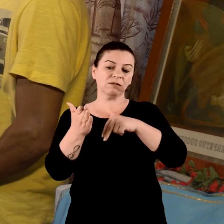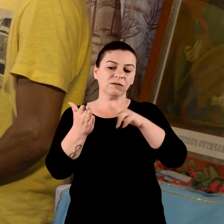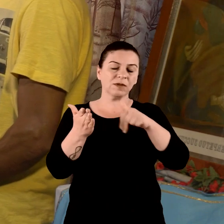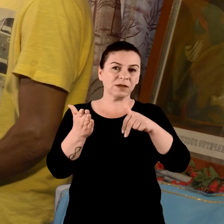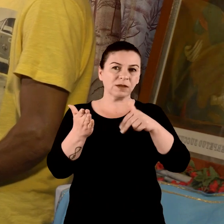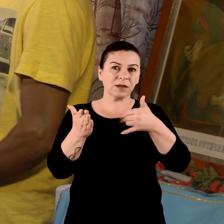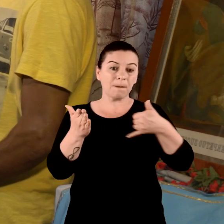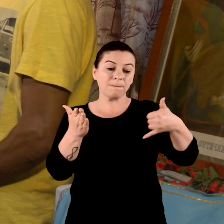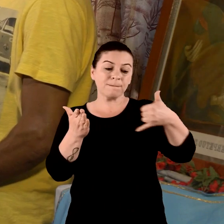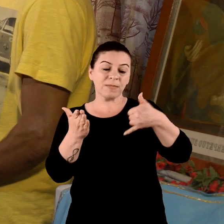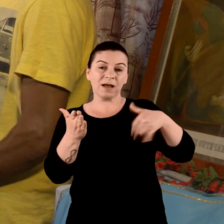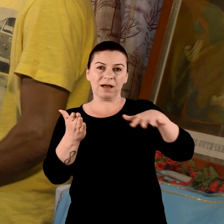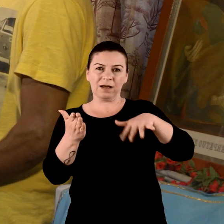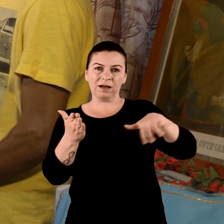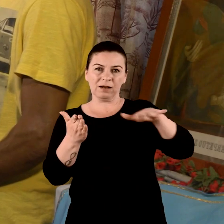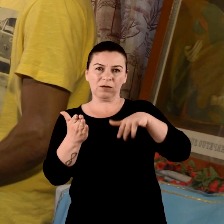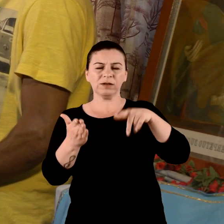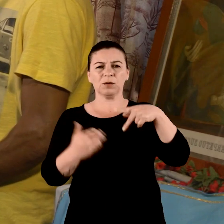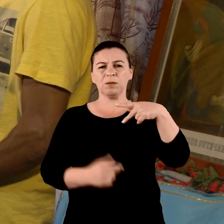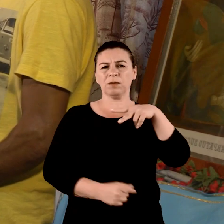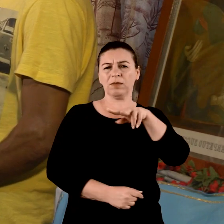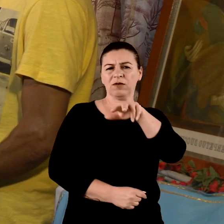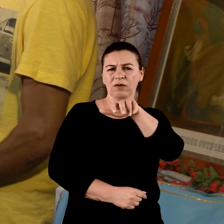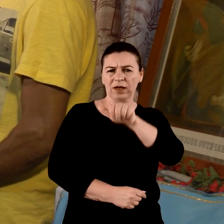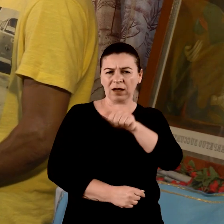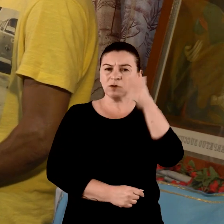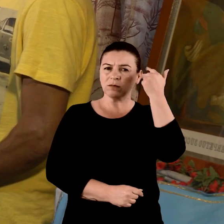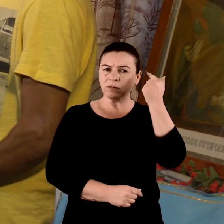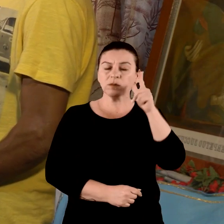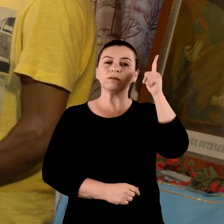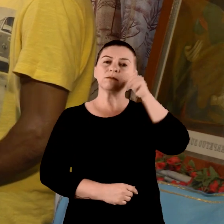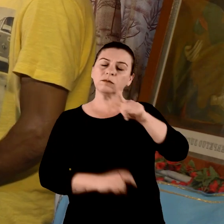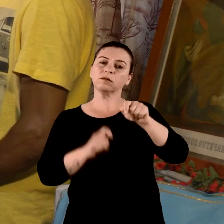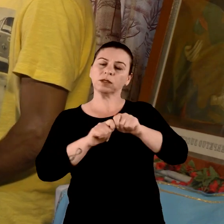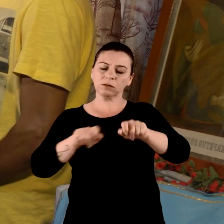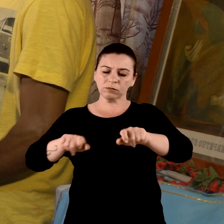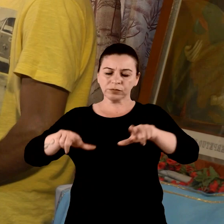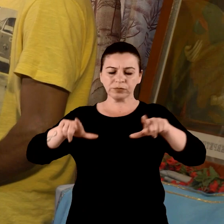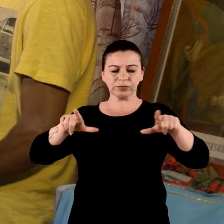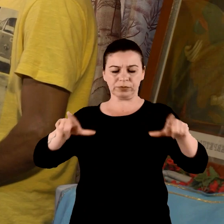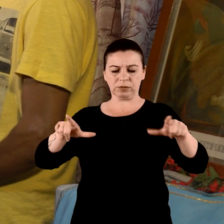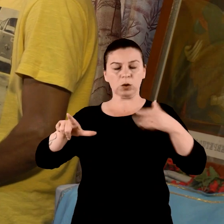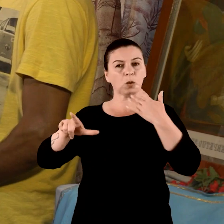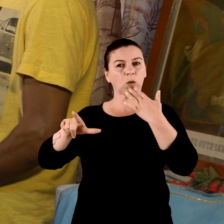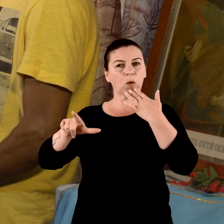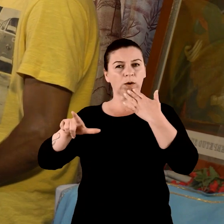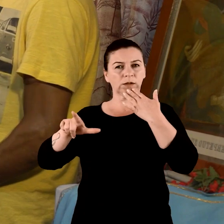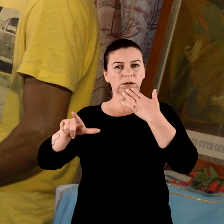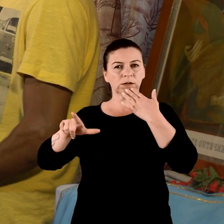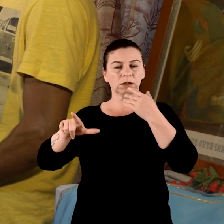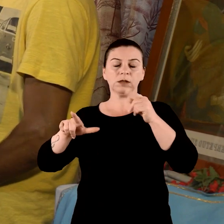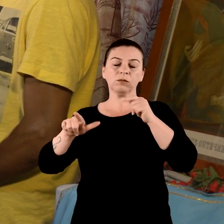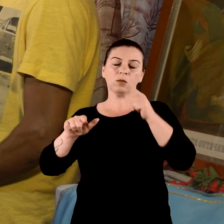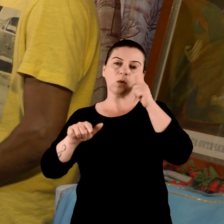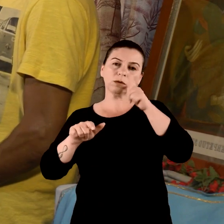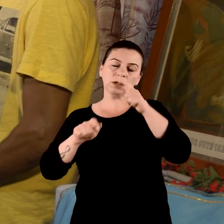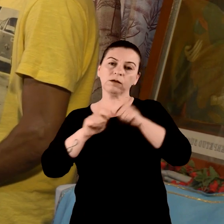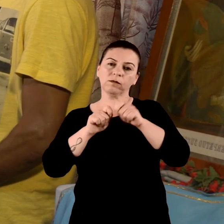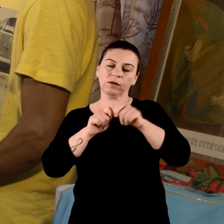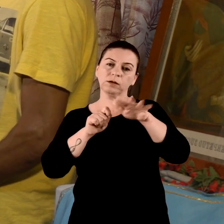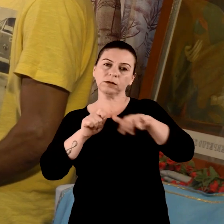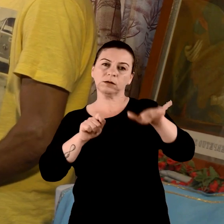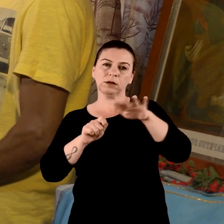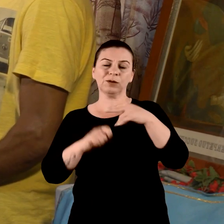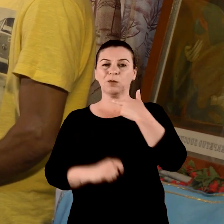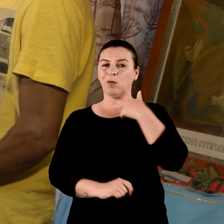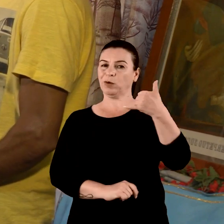você usa tintas à base d'água, que são os PVAs, normalmente, você consegue fazer uma paleta de cores e trabalhar uma peça